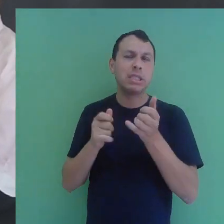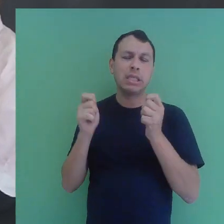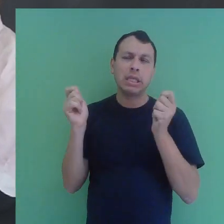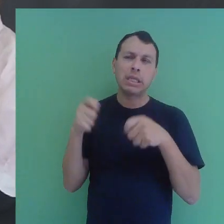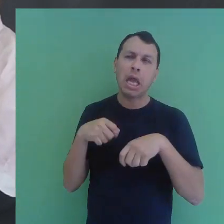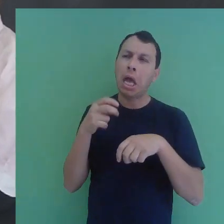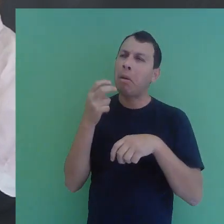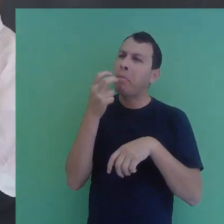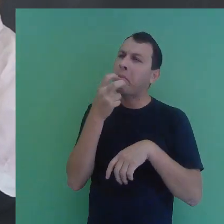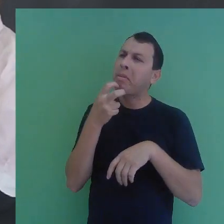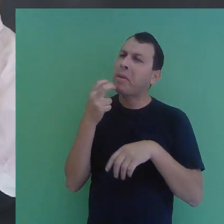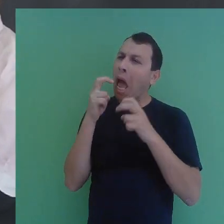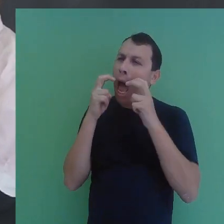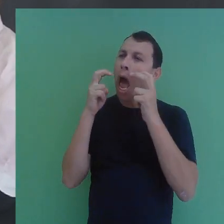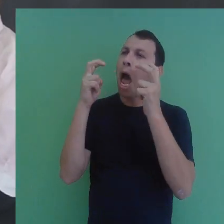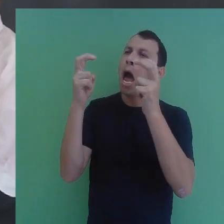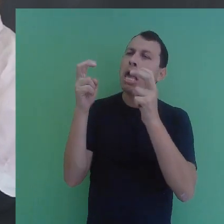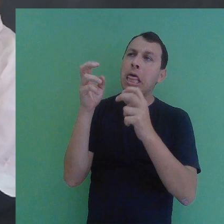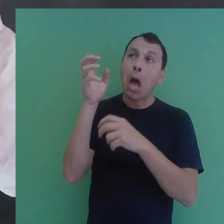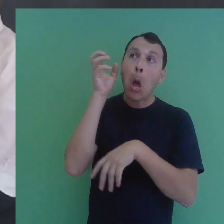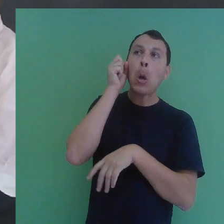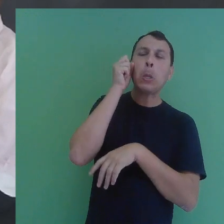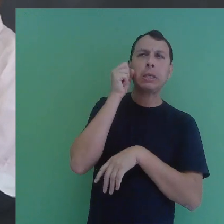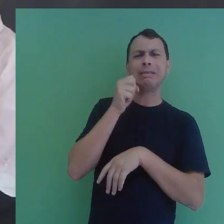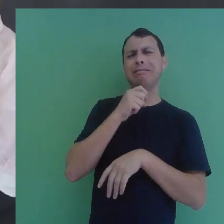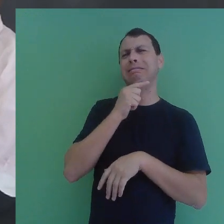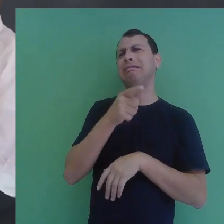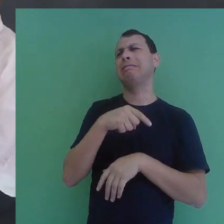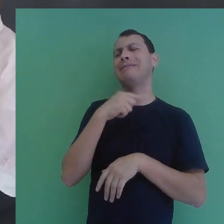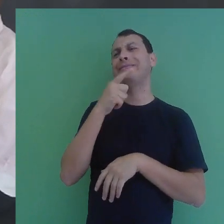que você está falando. É necessário, se ela tiver